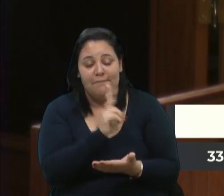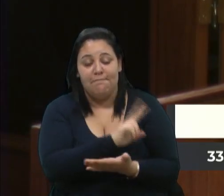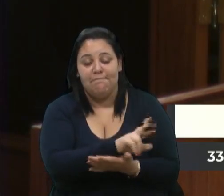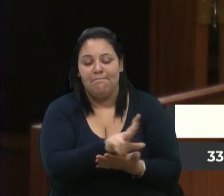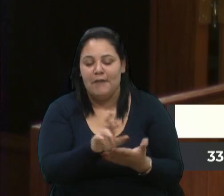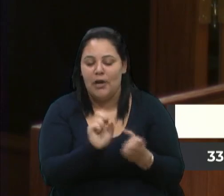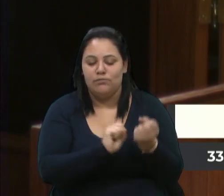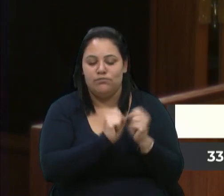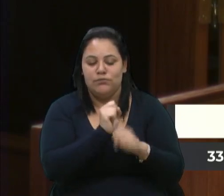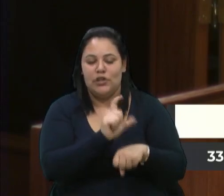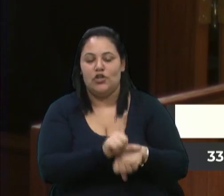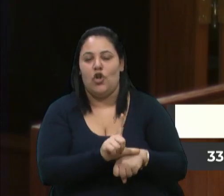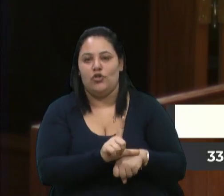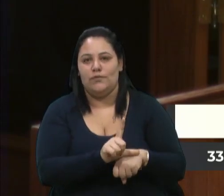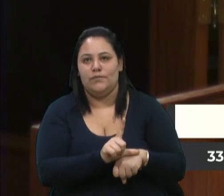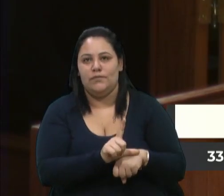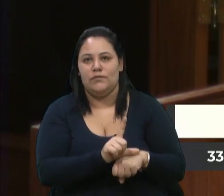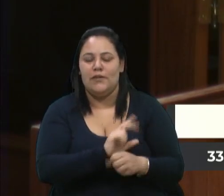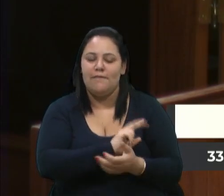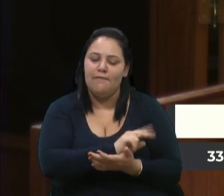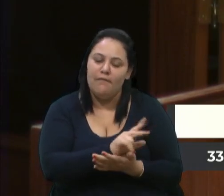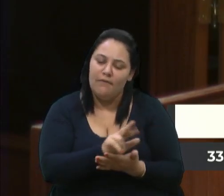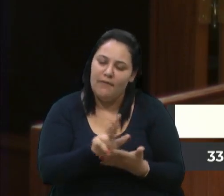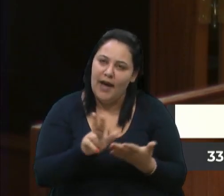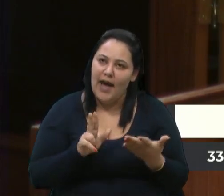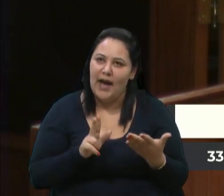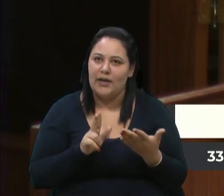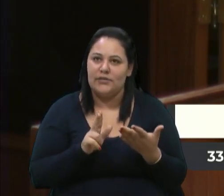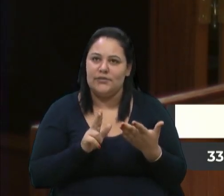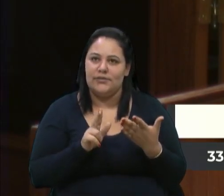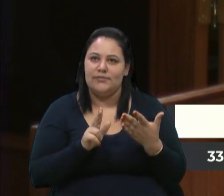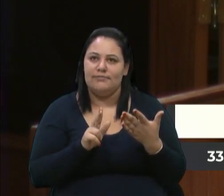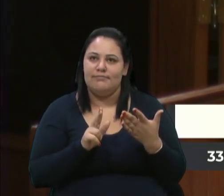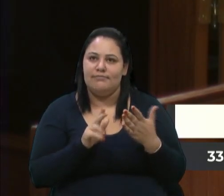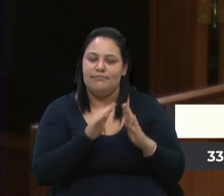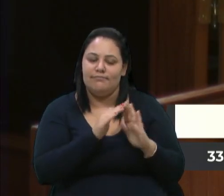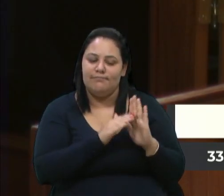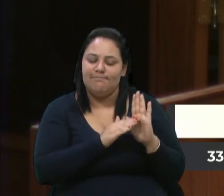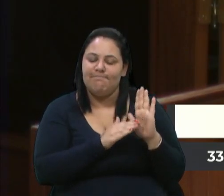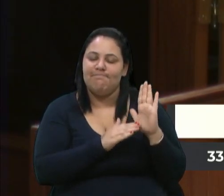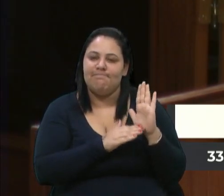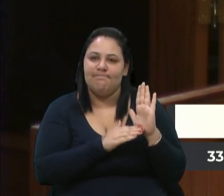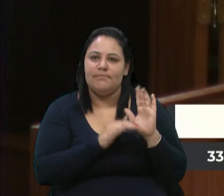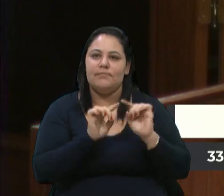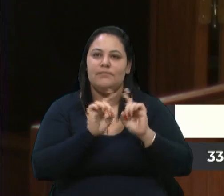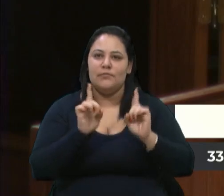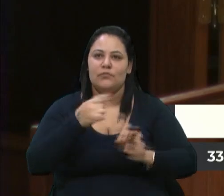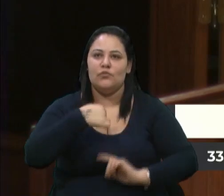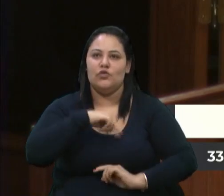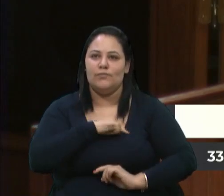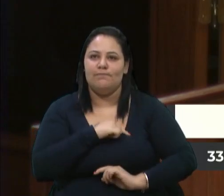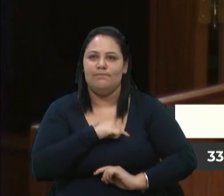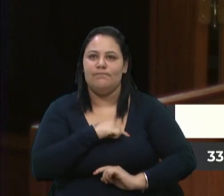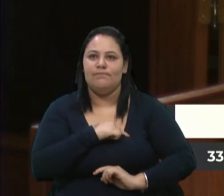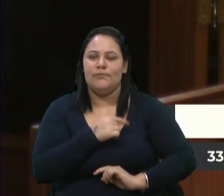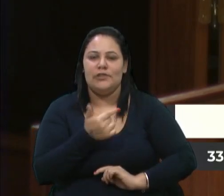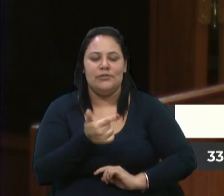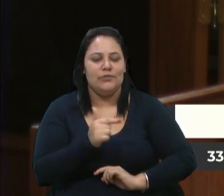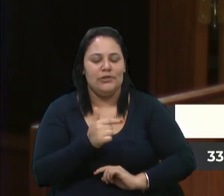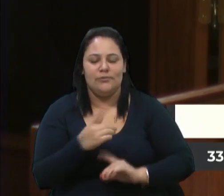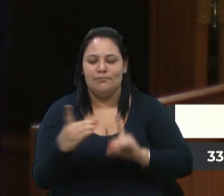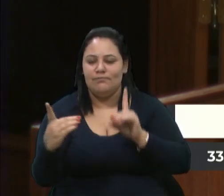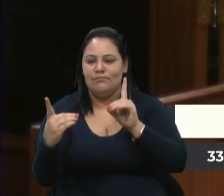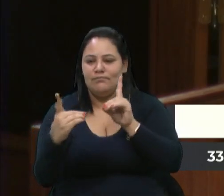entidades lojistas, várias intenções, vários itens, mas nós estamos sem o consultório na rua